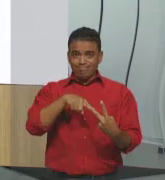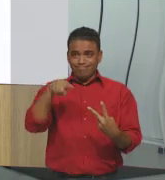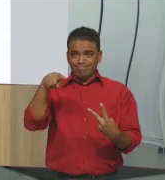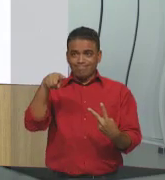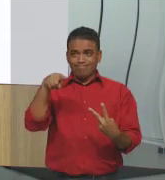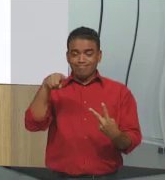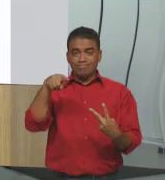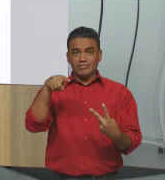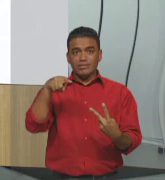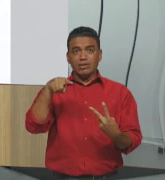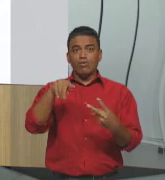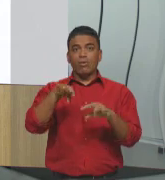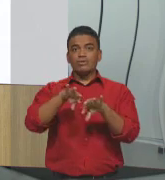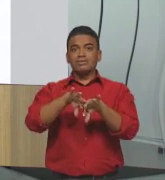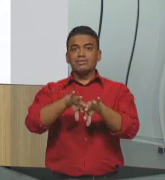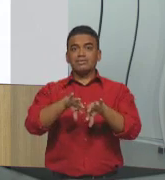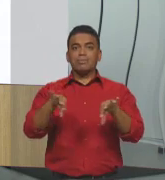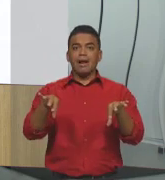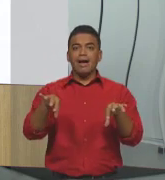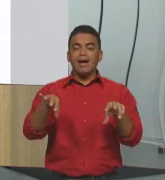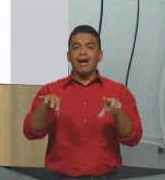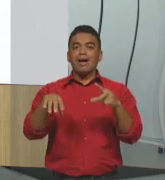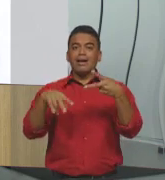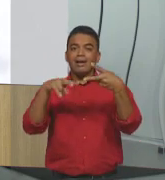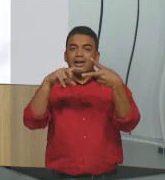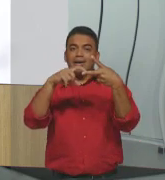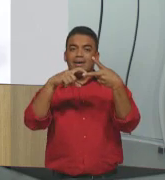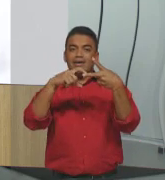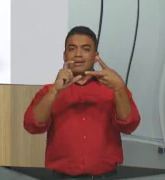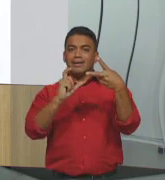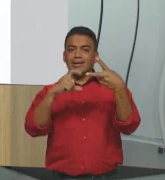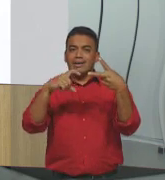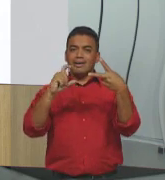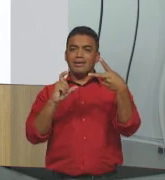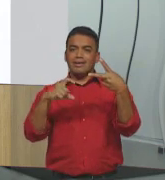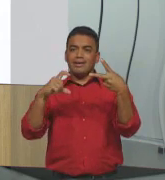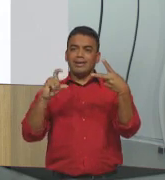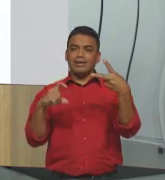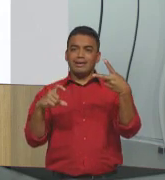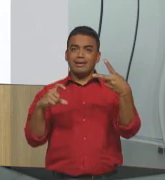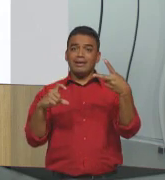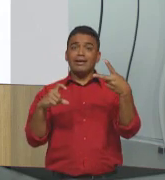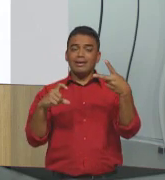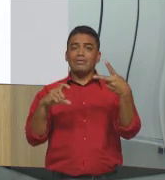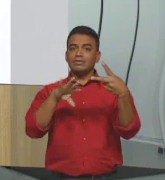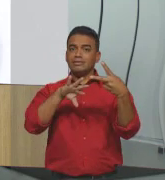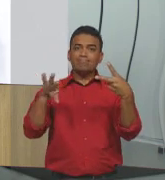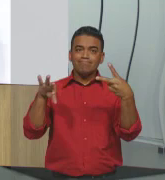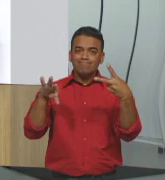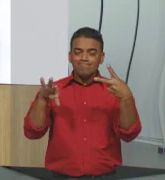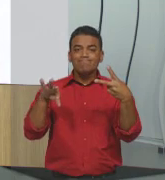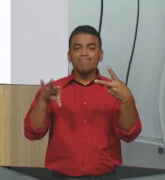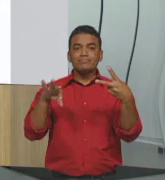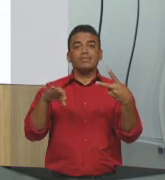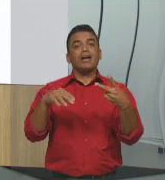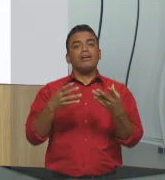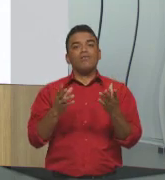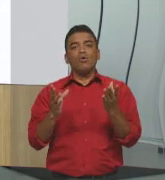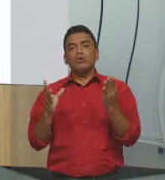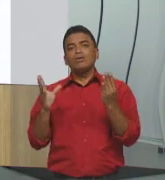vou isolar esse gene responsável, então essa sequência. Feito isso, então, vou